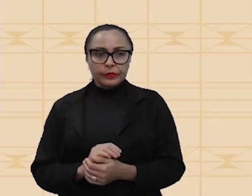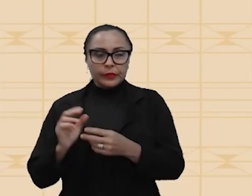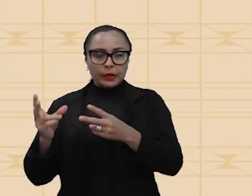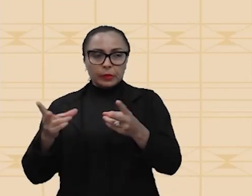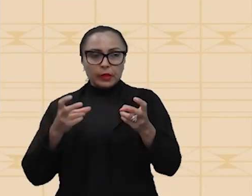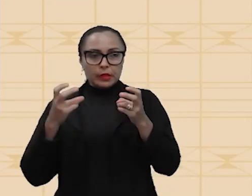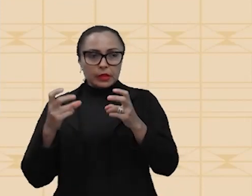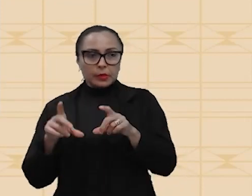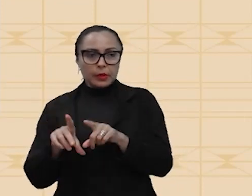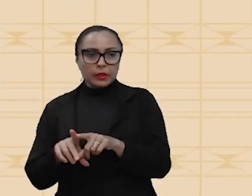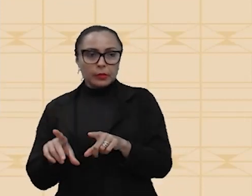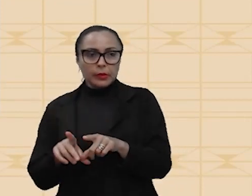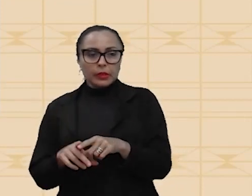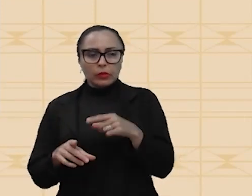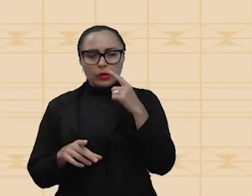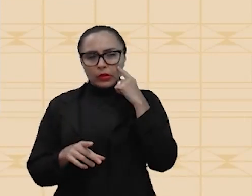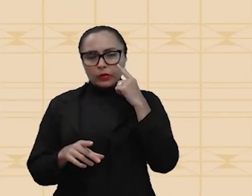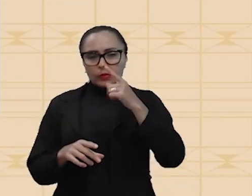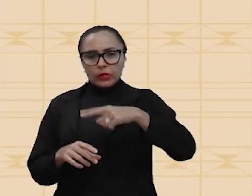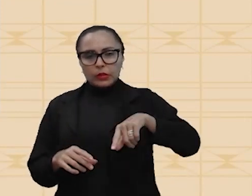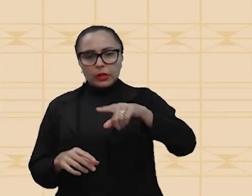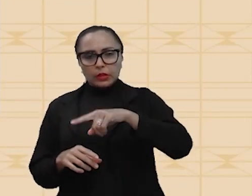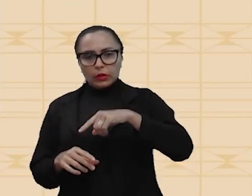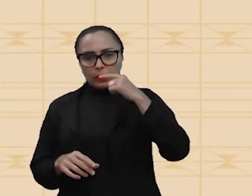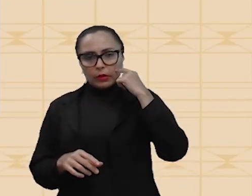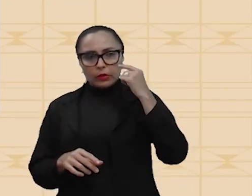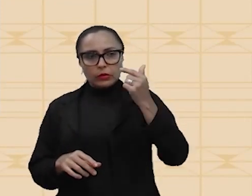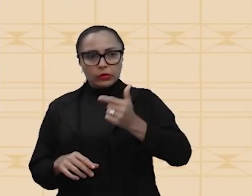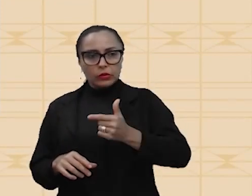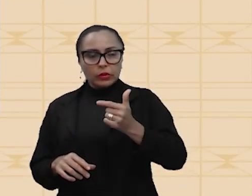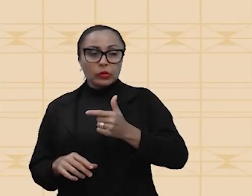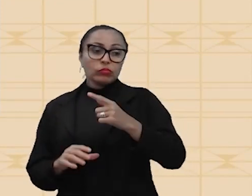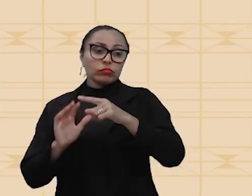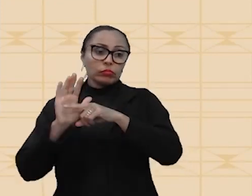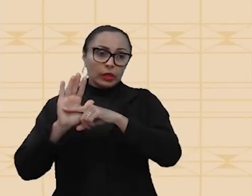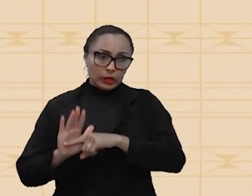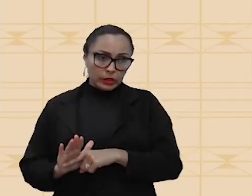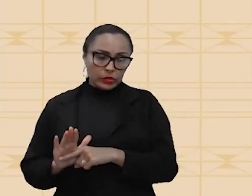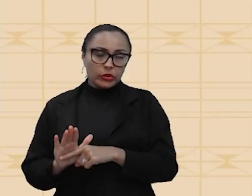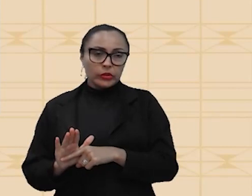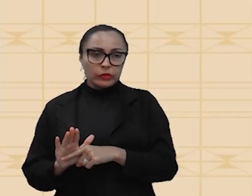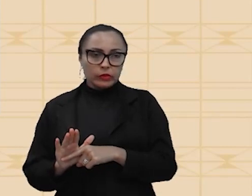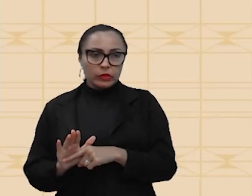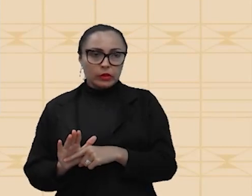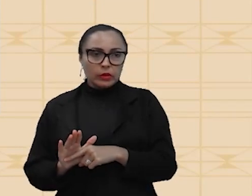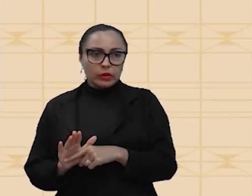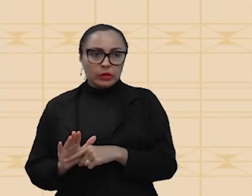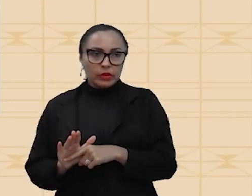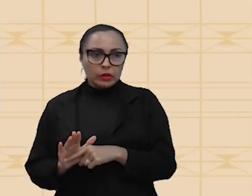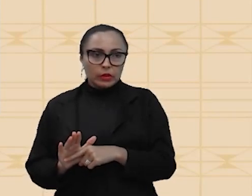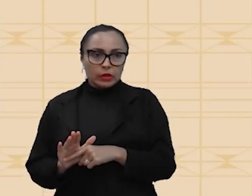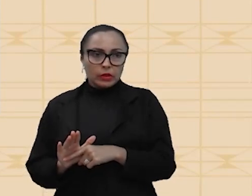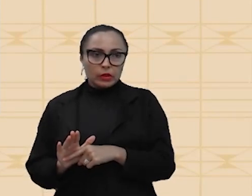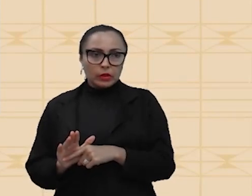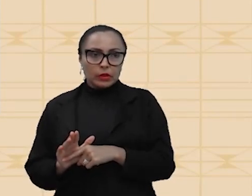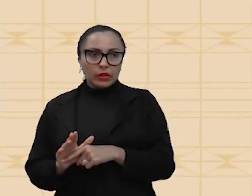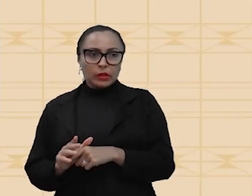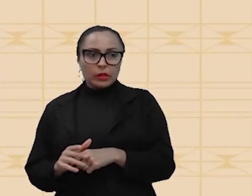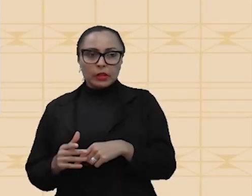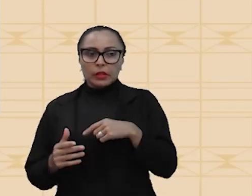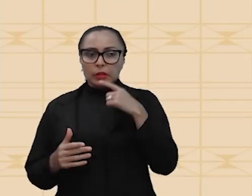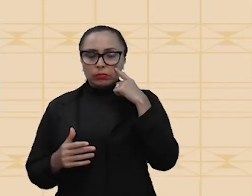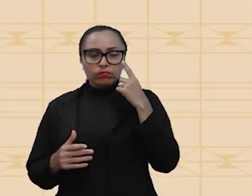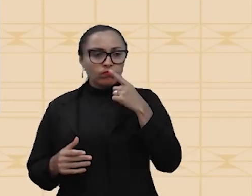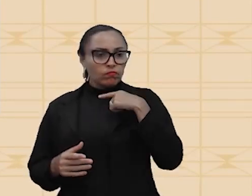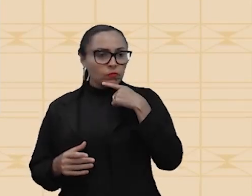o potencial dos dois, ambos são negativos. Então, ó, se ambos são negativos, não vai funcionar. Então,